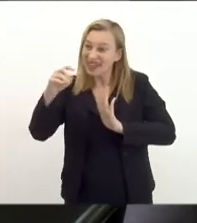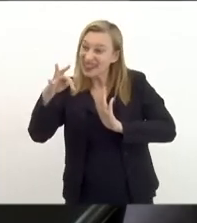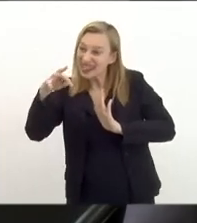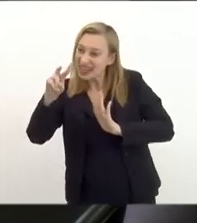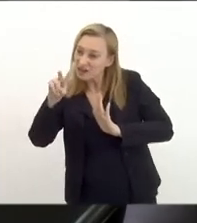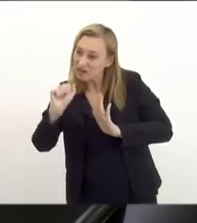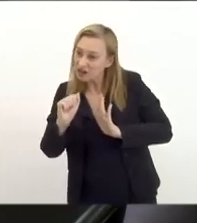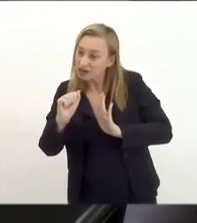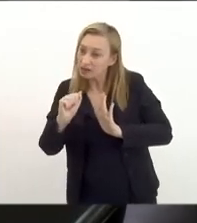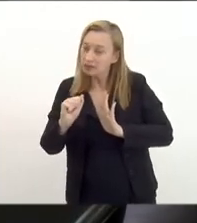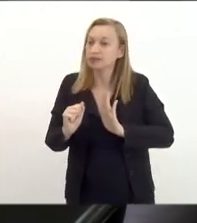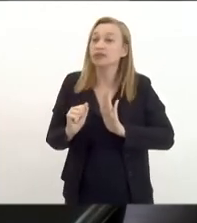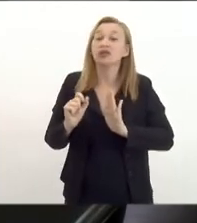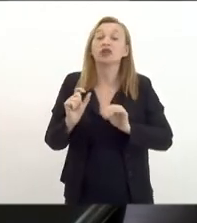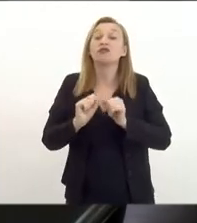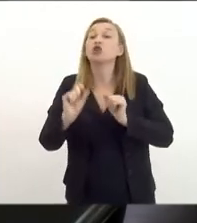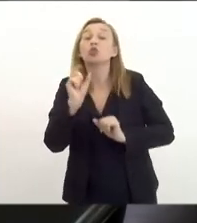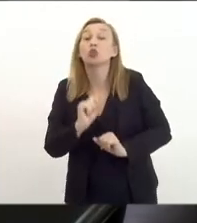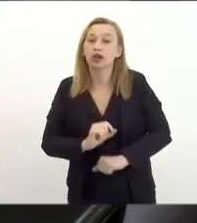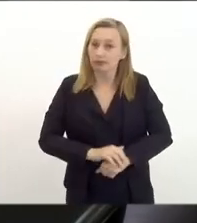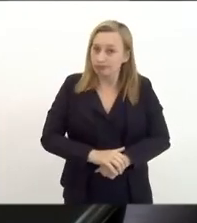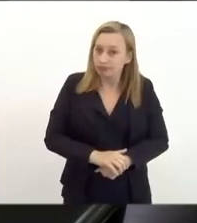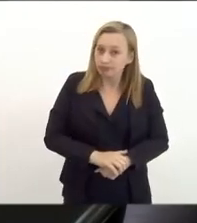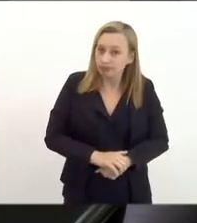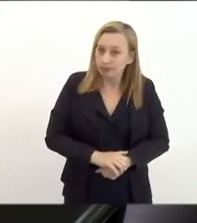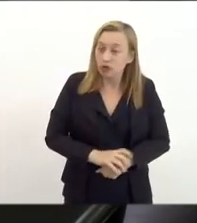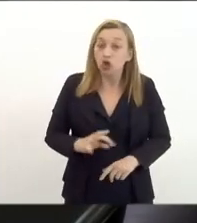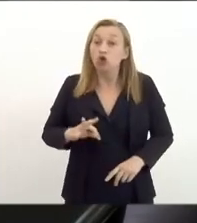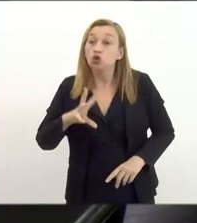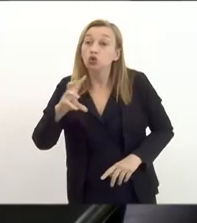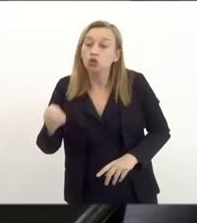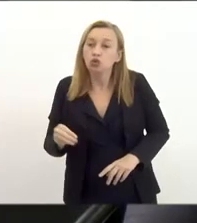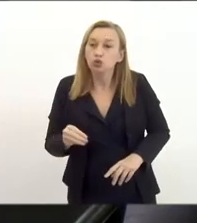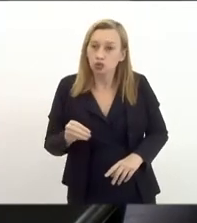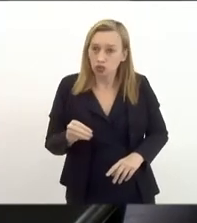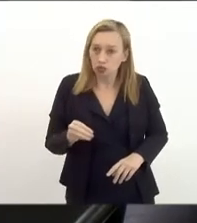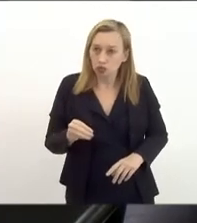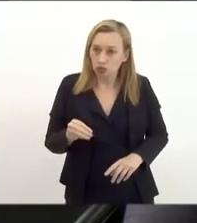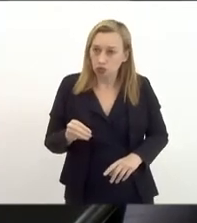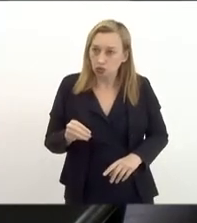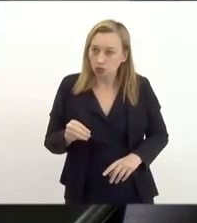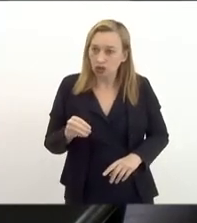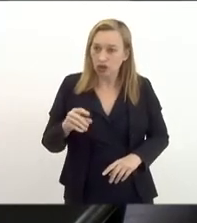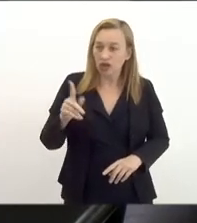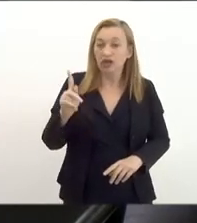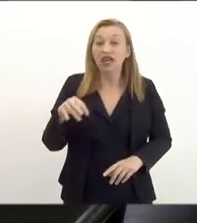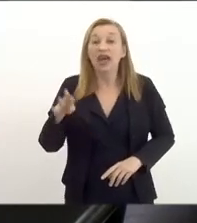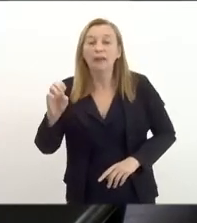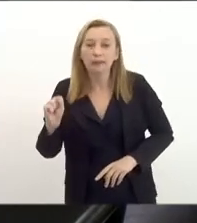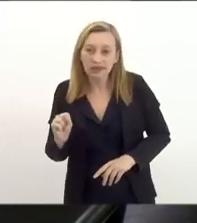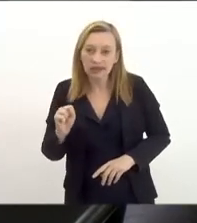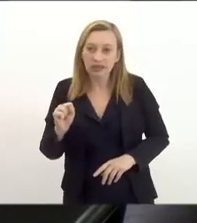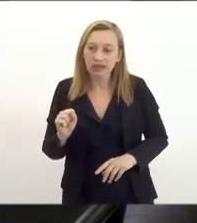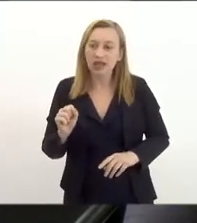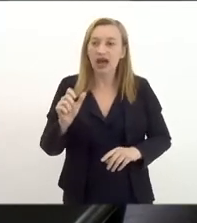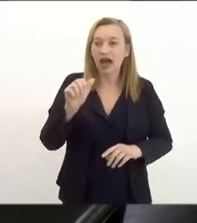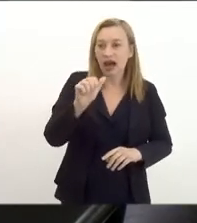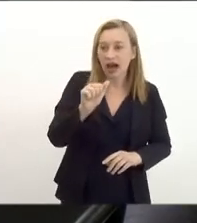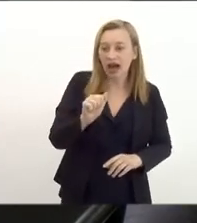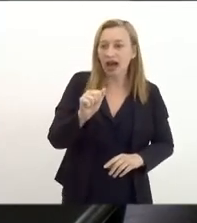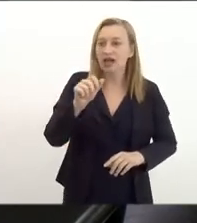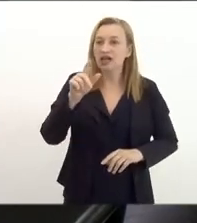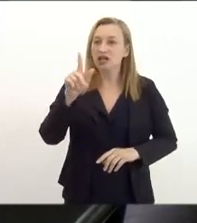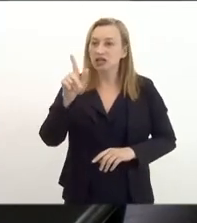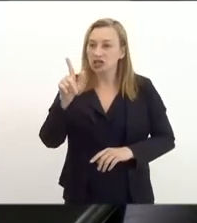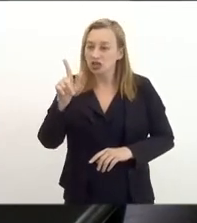o que fez com que o a todos os gaps que haja a George e as os